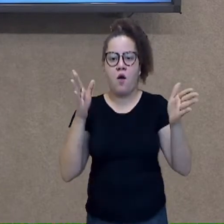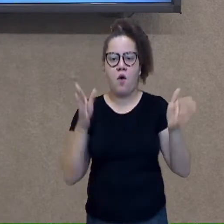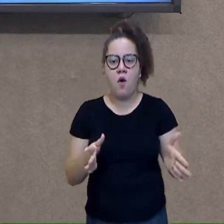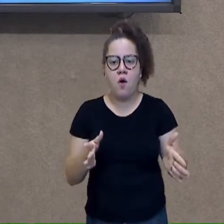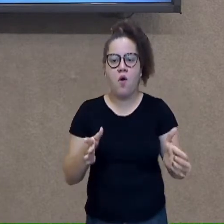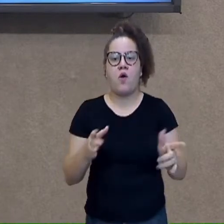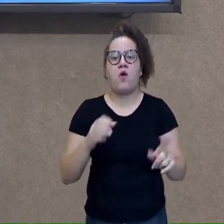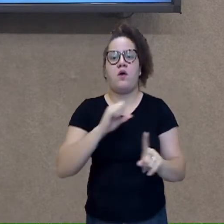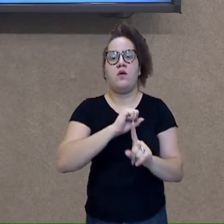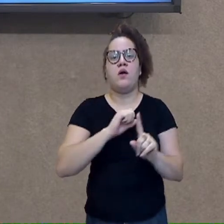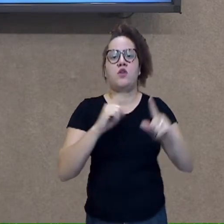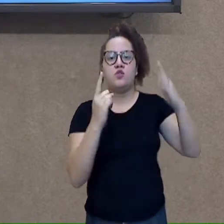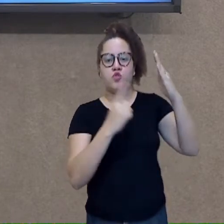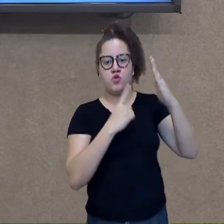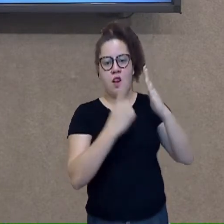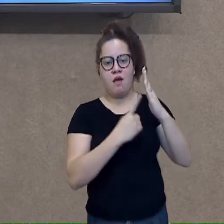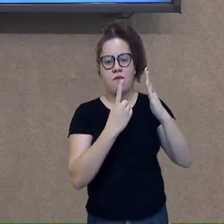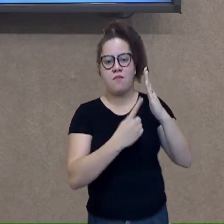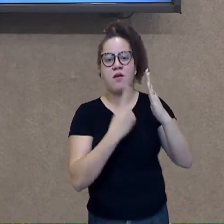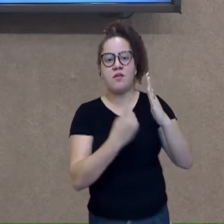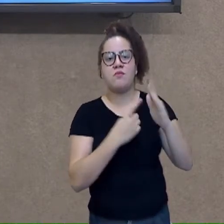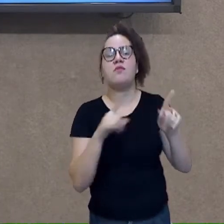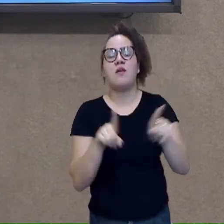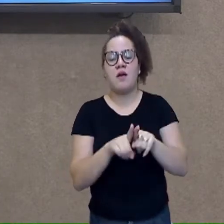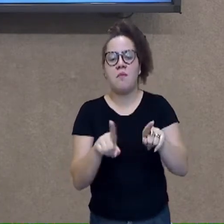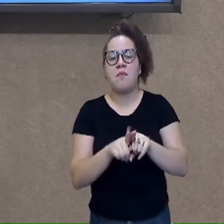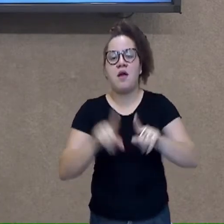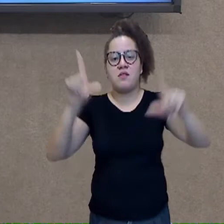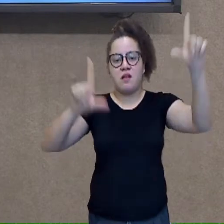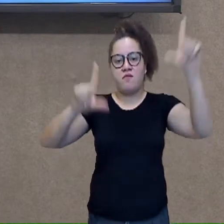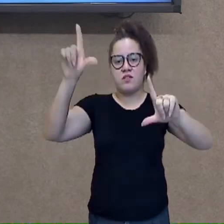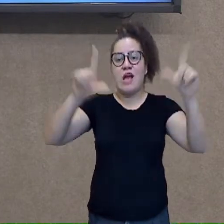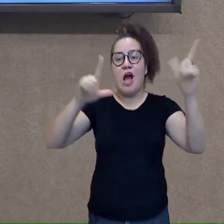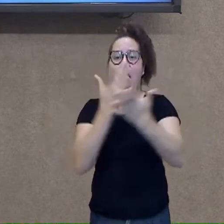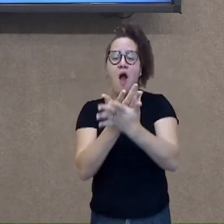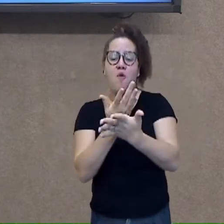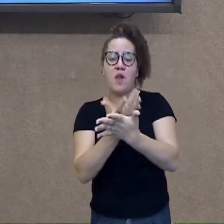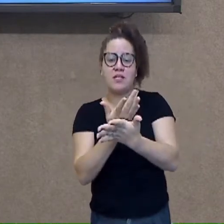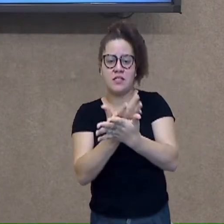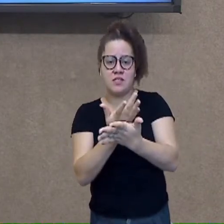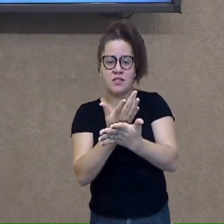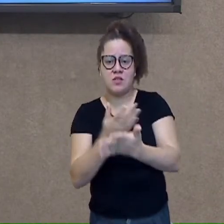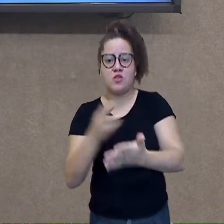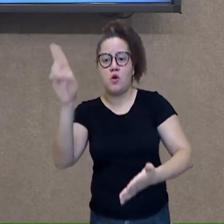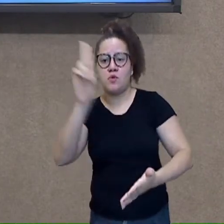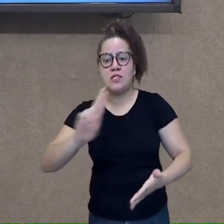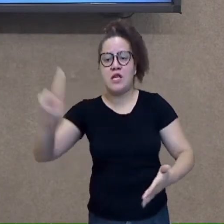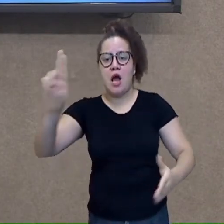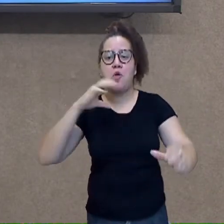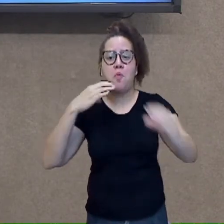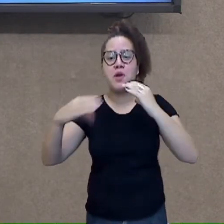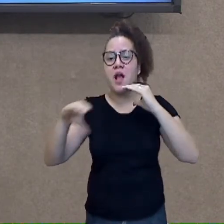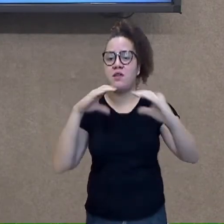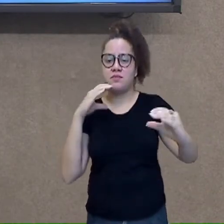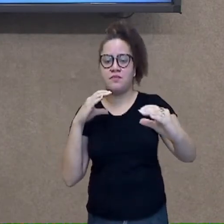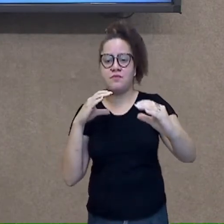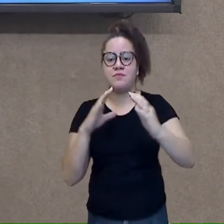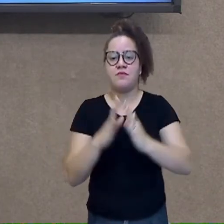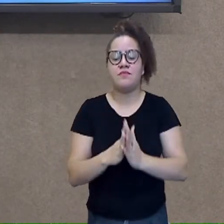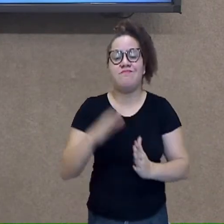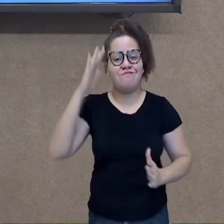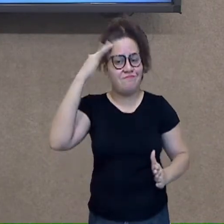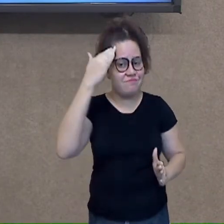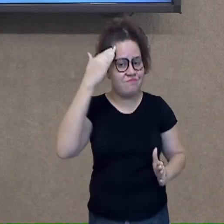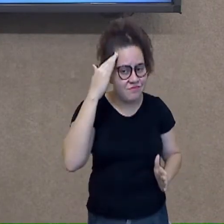pandemia, veio as aulas pela televisão. Outro recurso que estamos utilizando como meio de comunicação. Então